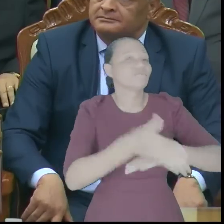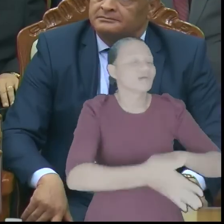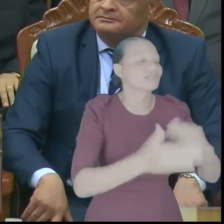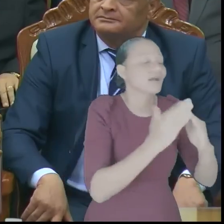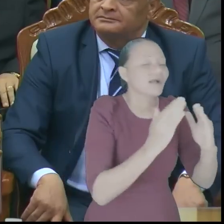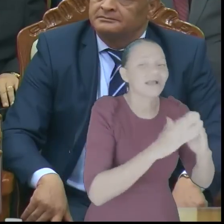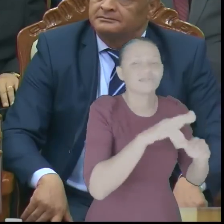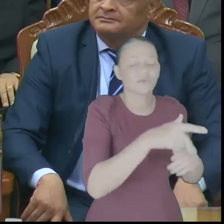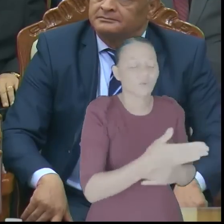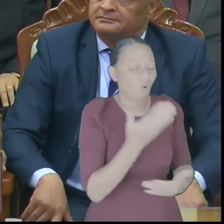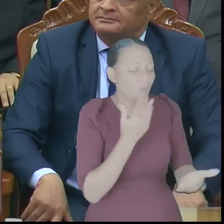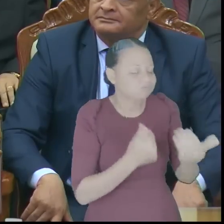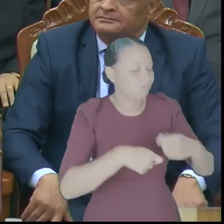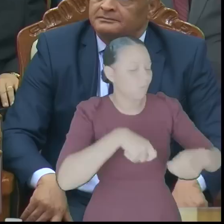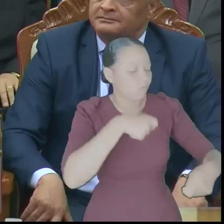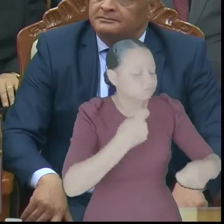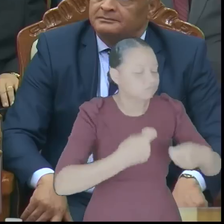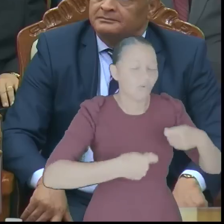come,